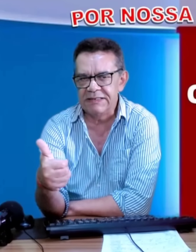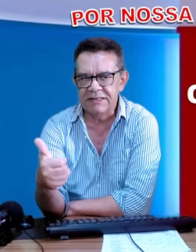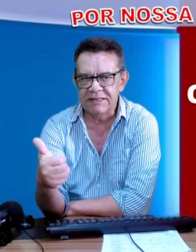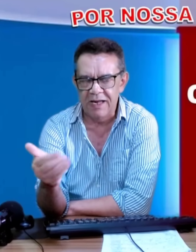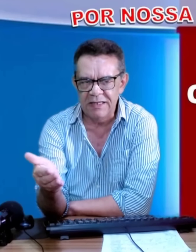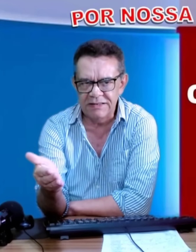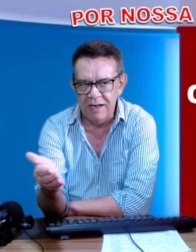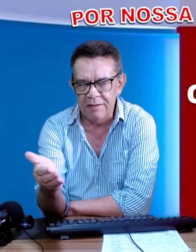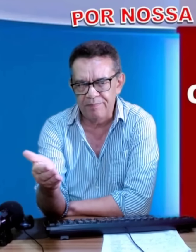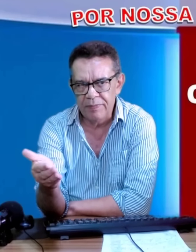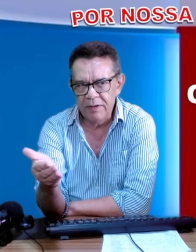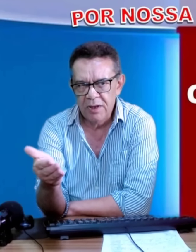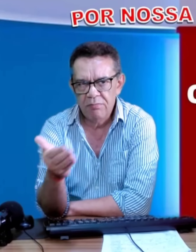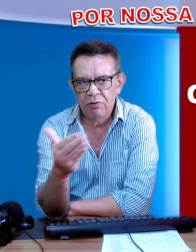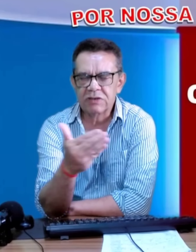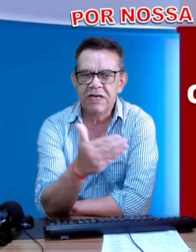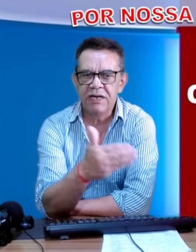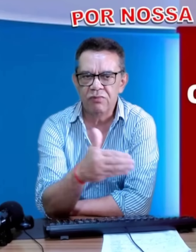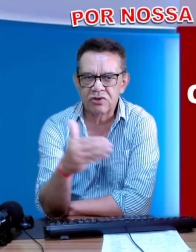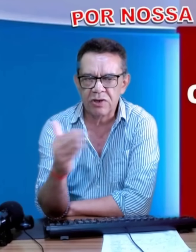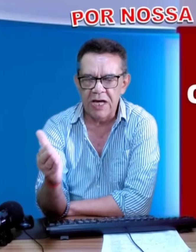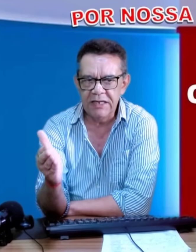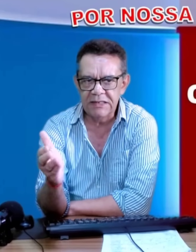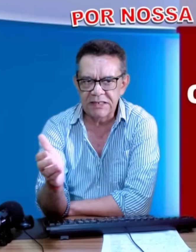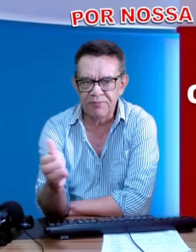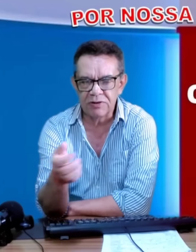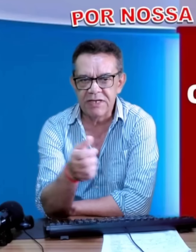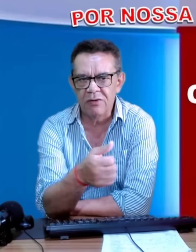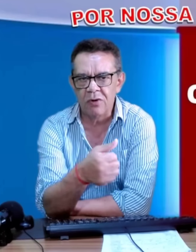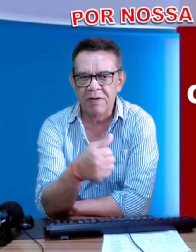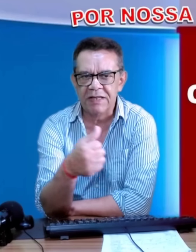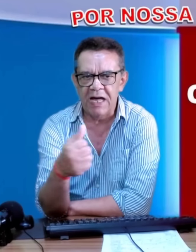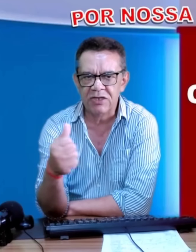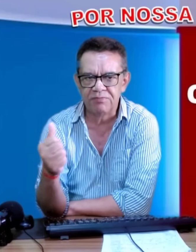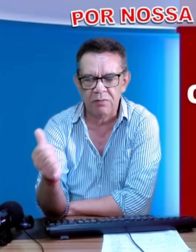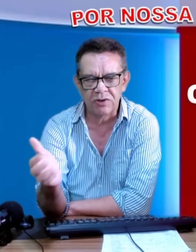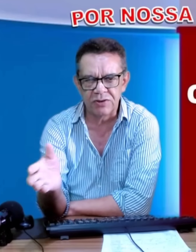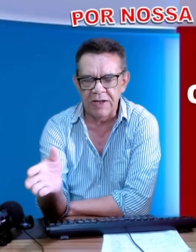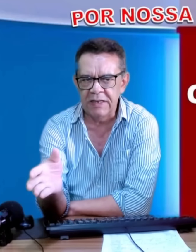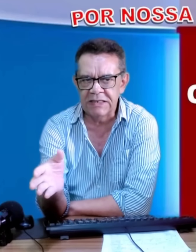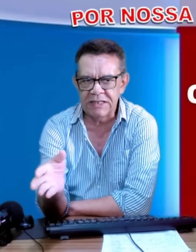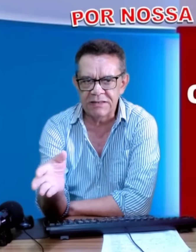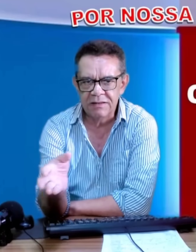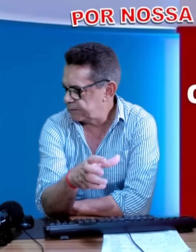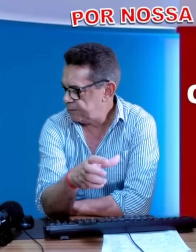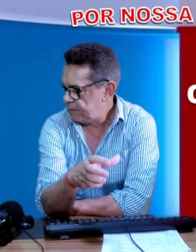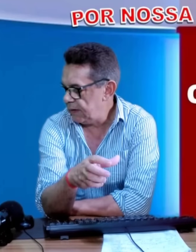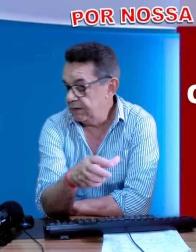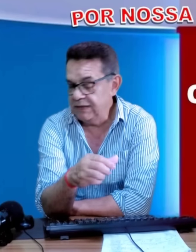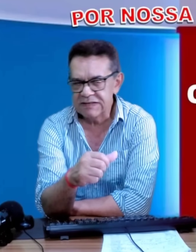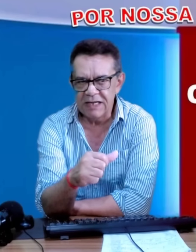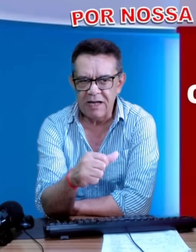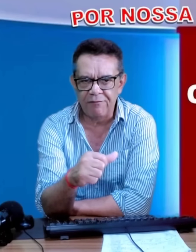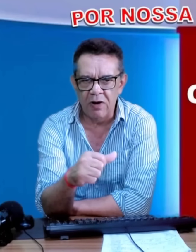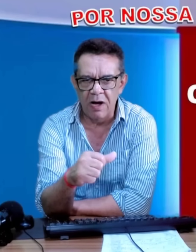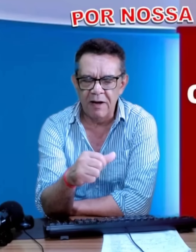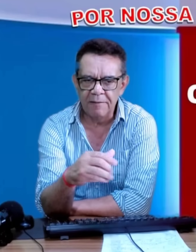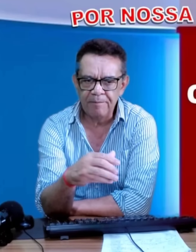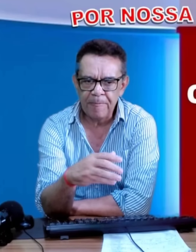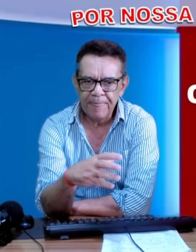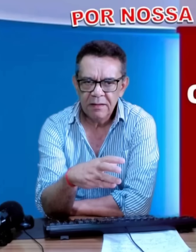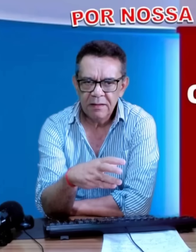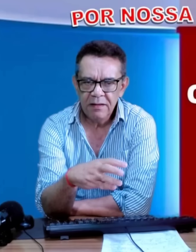maior resistência, por serem bolsonaristas, por serem comandados por bolsonaristas, de certa